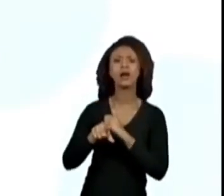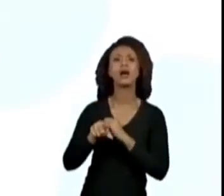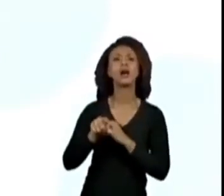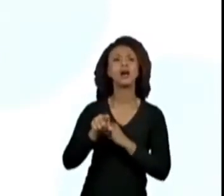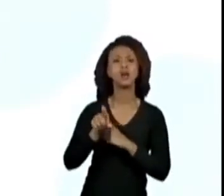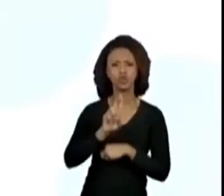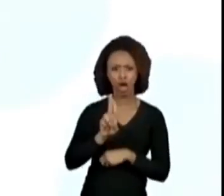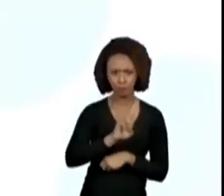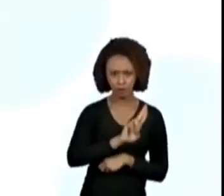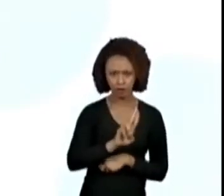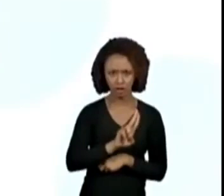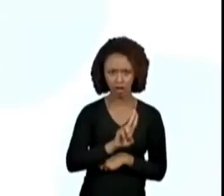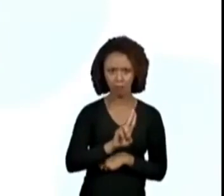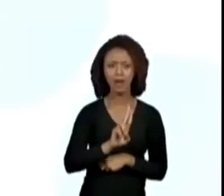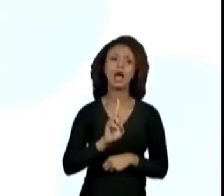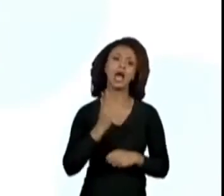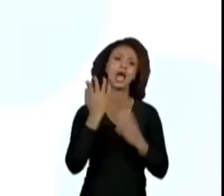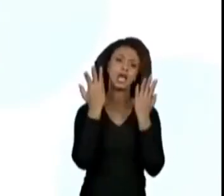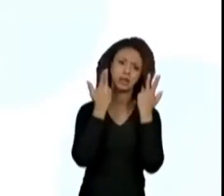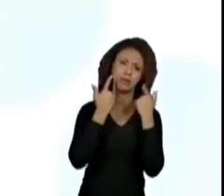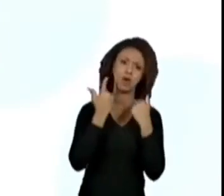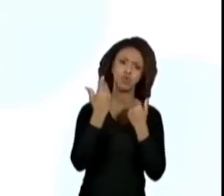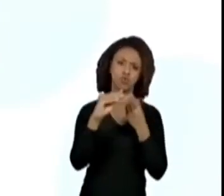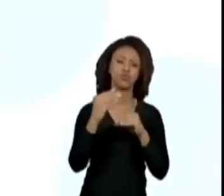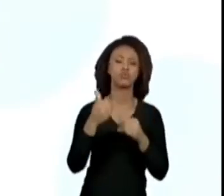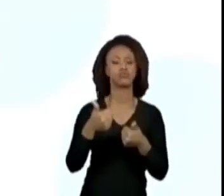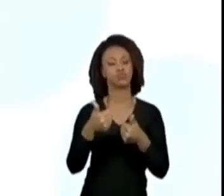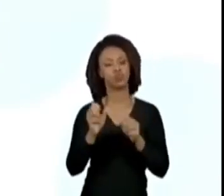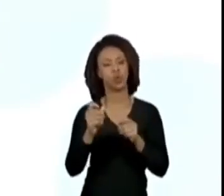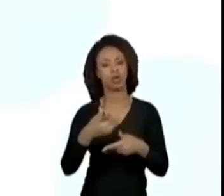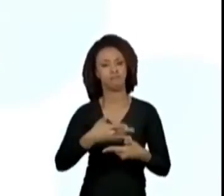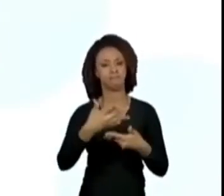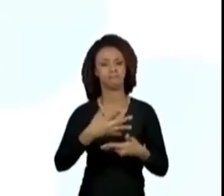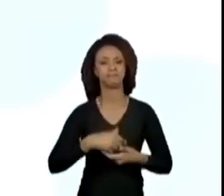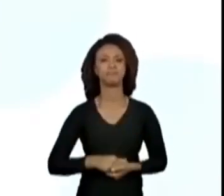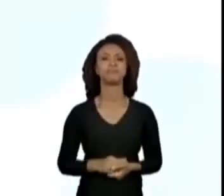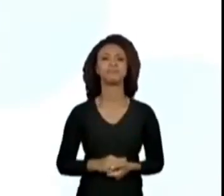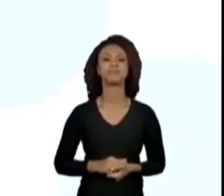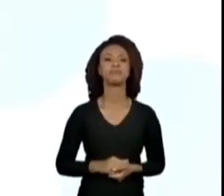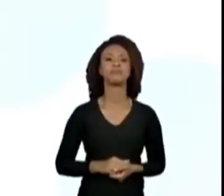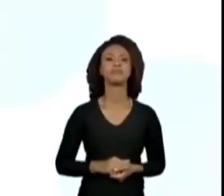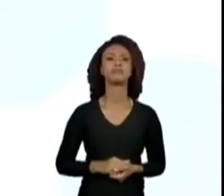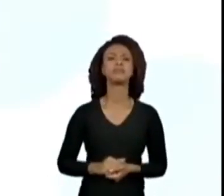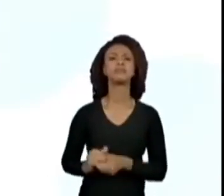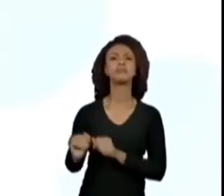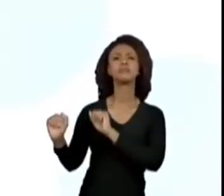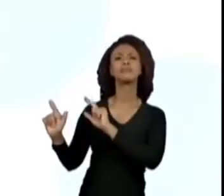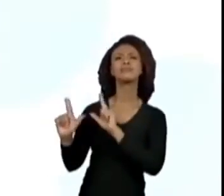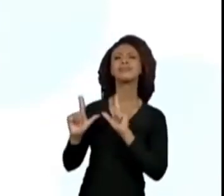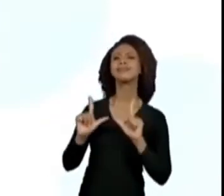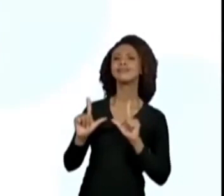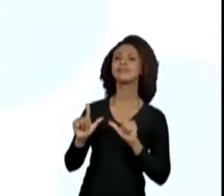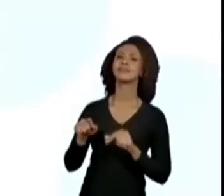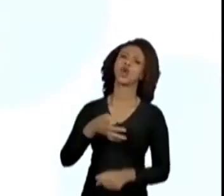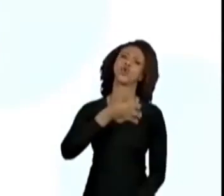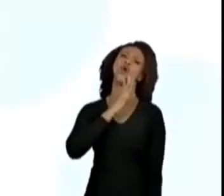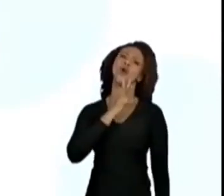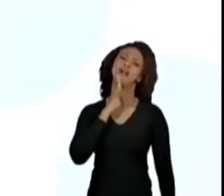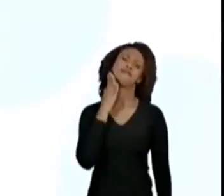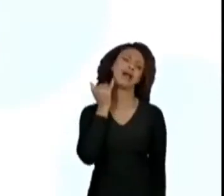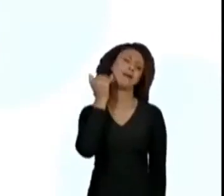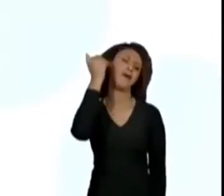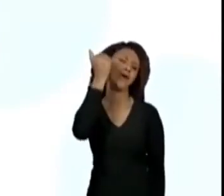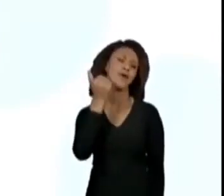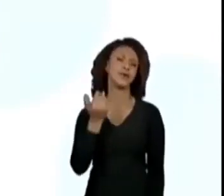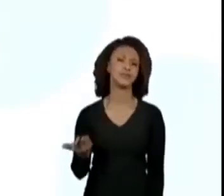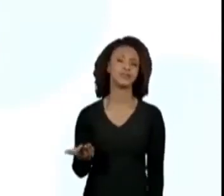dos bichos, né? Sim. Dos animais, na verdade. Então, olha lá. E esses dois? Esses dois são mais conhecidos, Ah, sim. Né? A gente tem